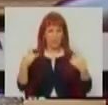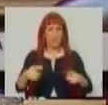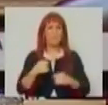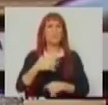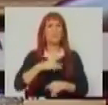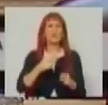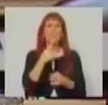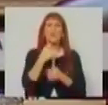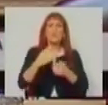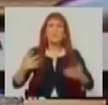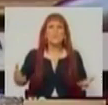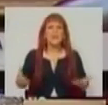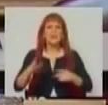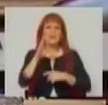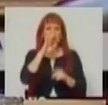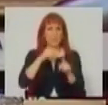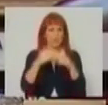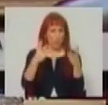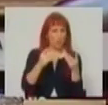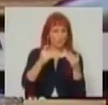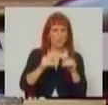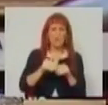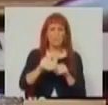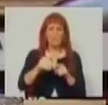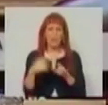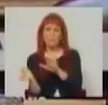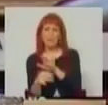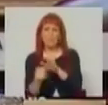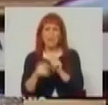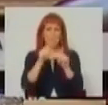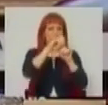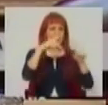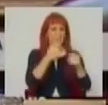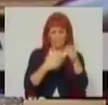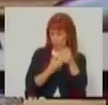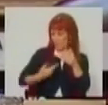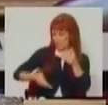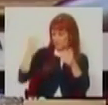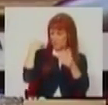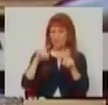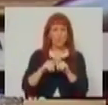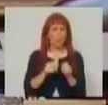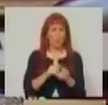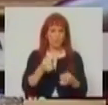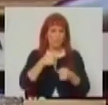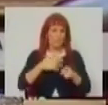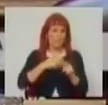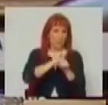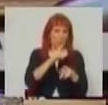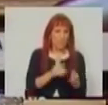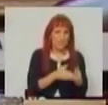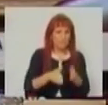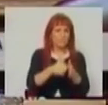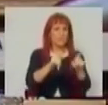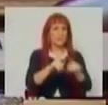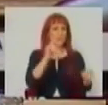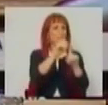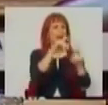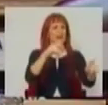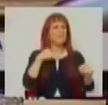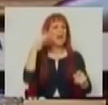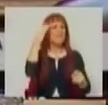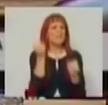eu gostaria de lhe perguntar que fizéssemos as contas, a quanto é que já foi injetado no Banif no passado, ou nos veículos do Banif, e quanto é que se prevê